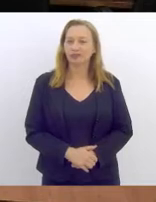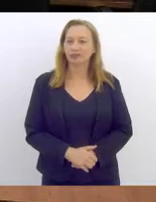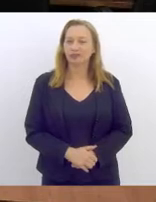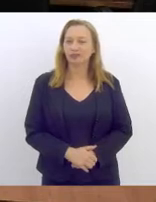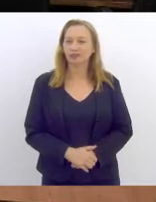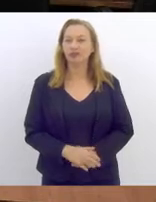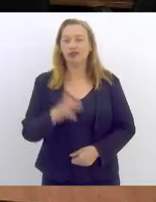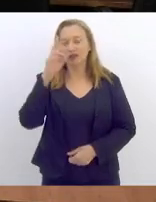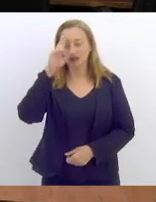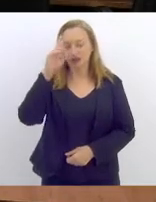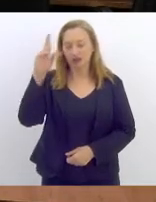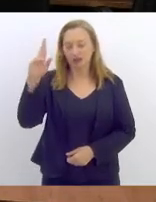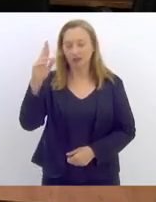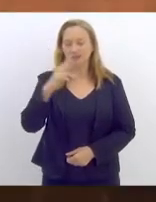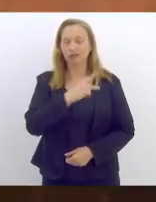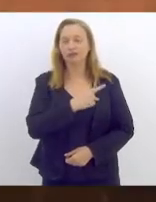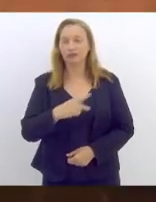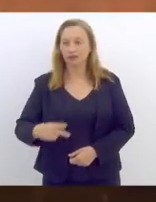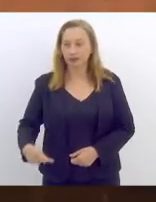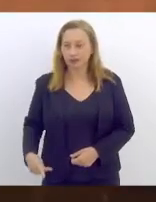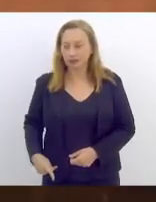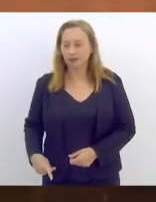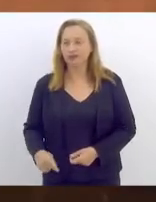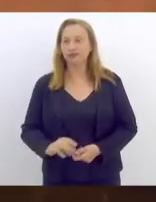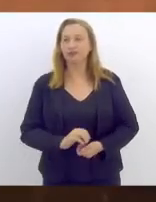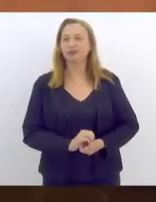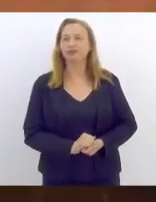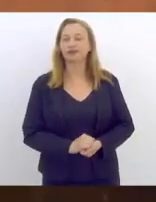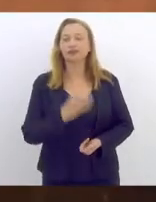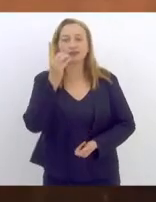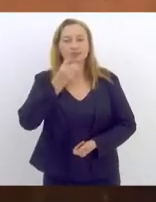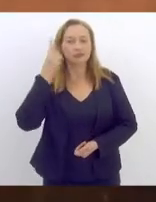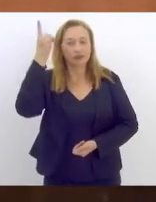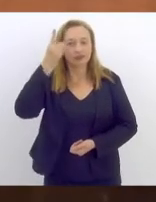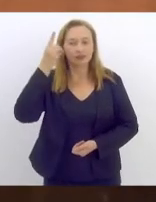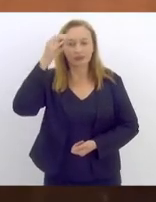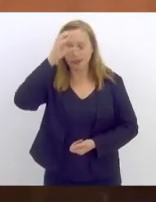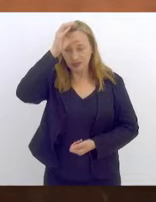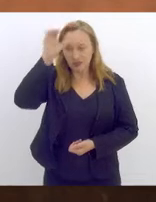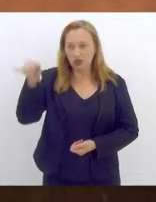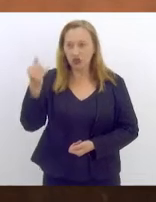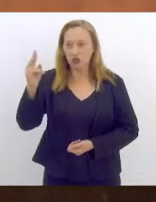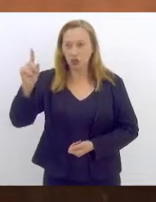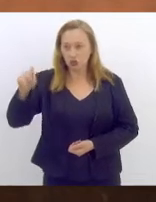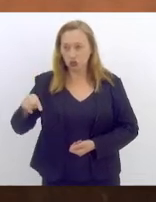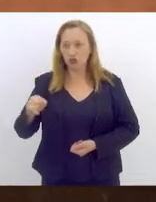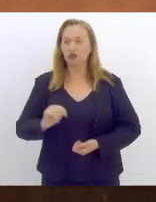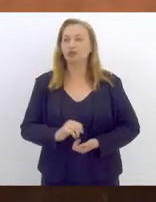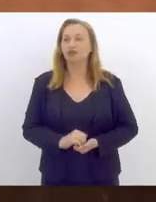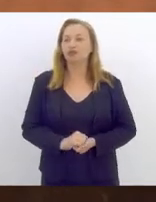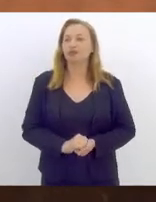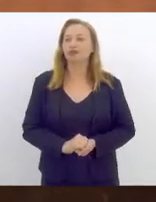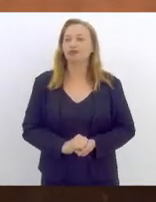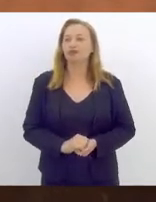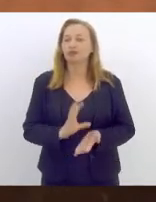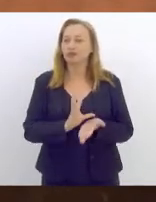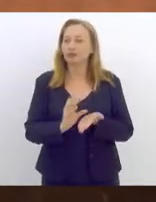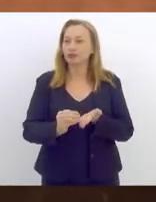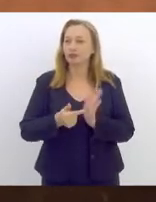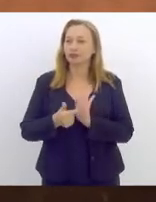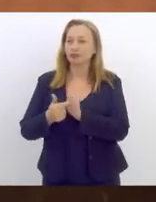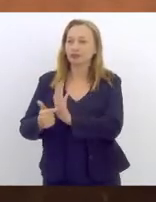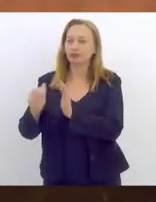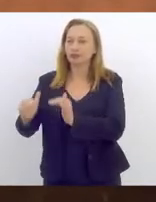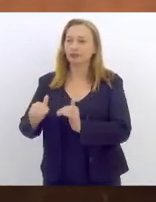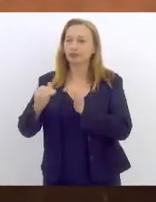senhora Presidente deputada tia Ju a ata